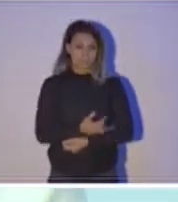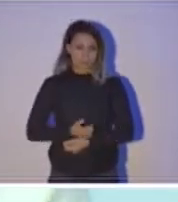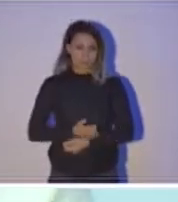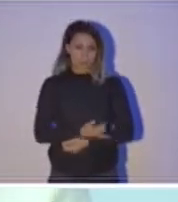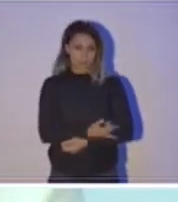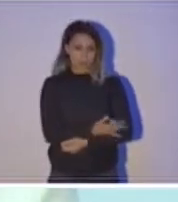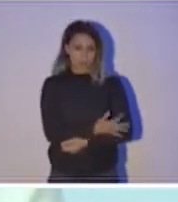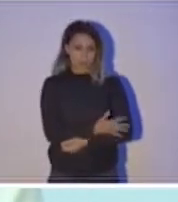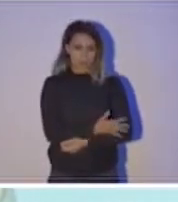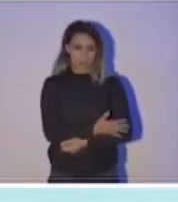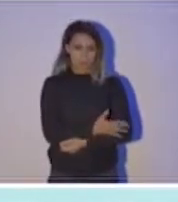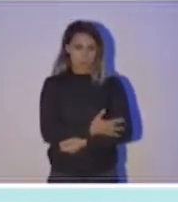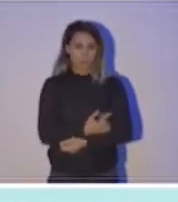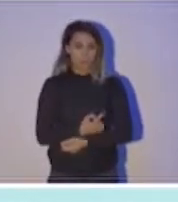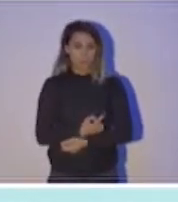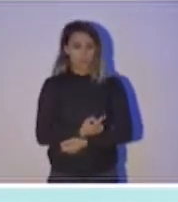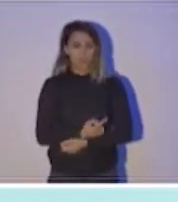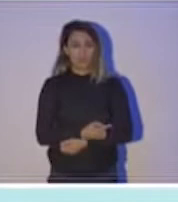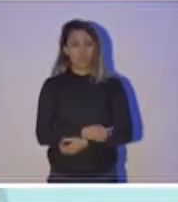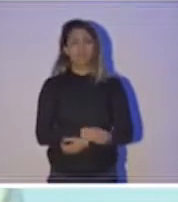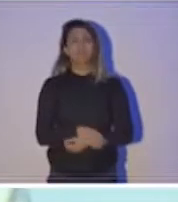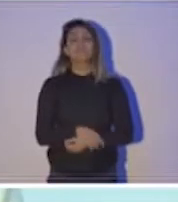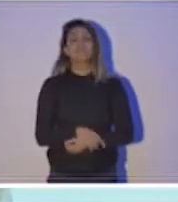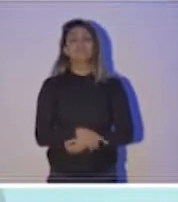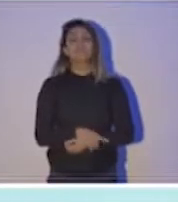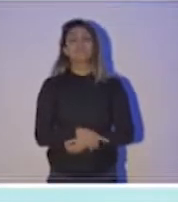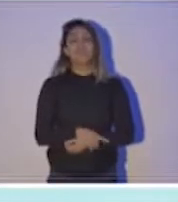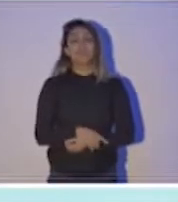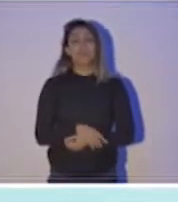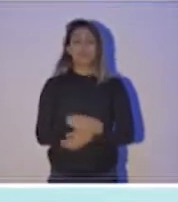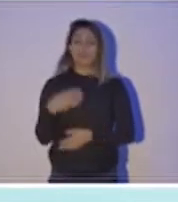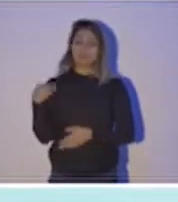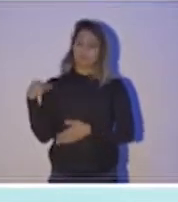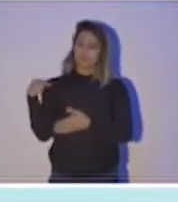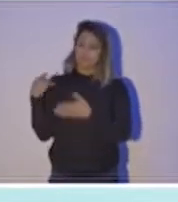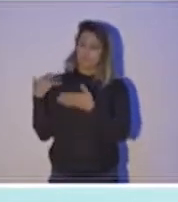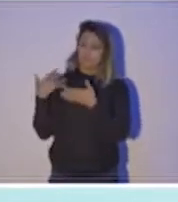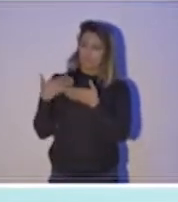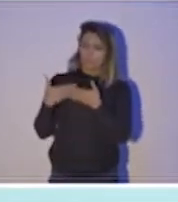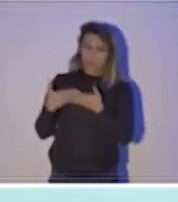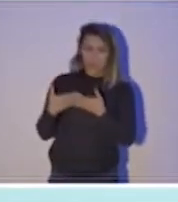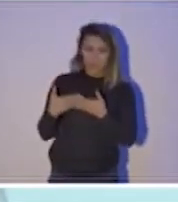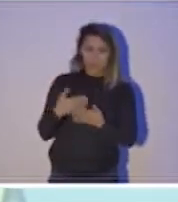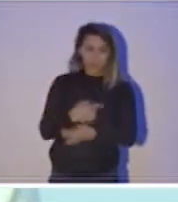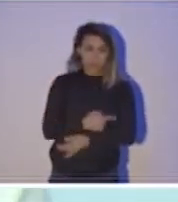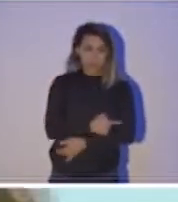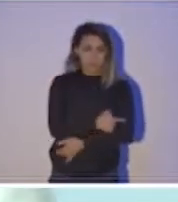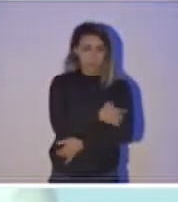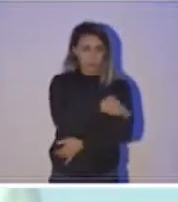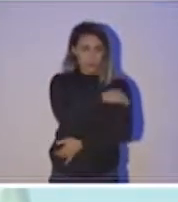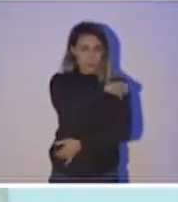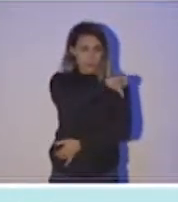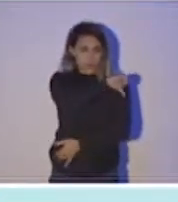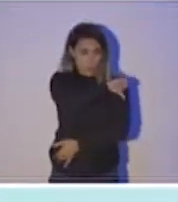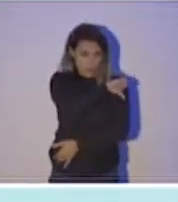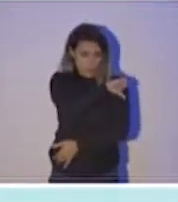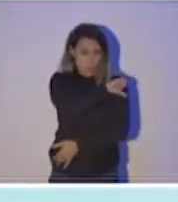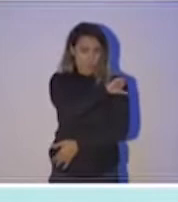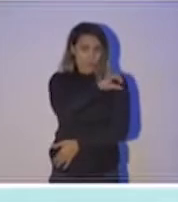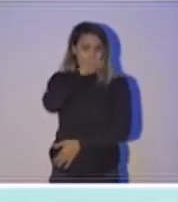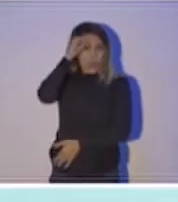É que eu vejo que o conhecimento que eu adquiri a esses 9 anos, eu boto em prática daqui